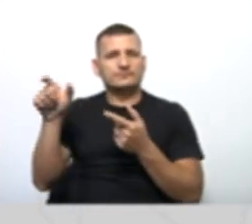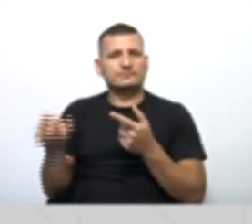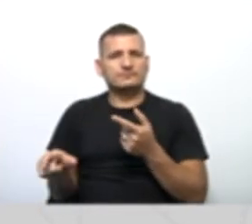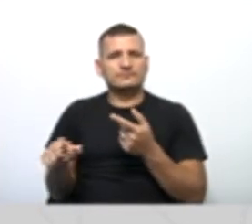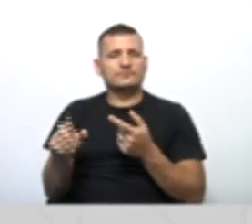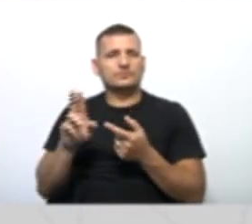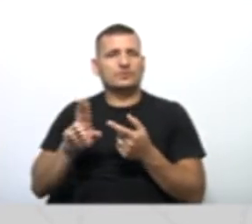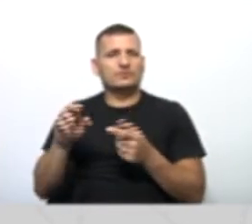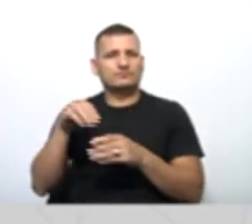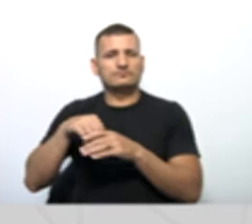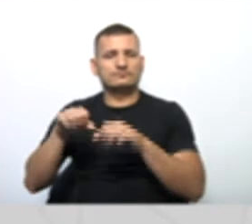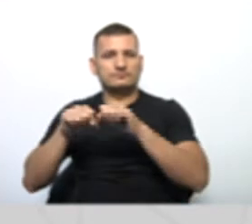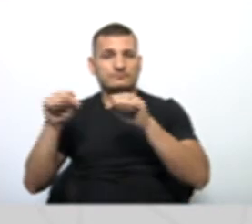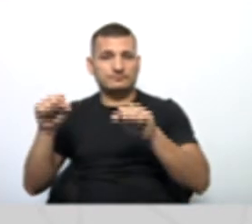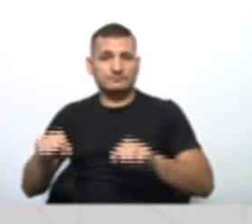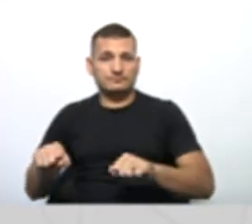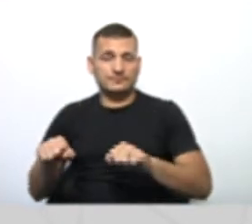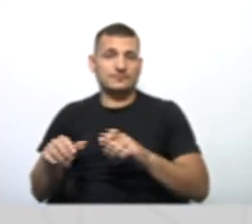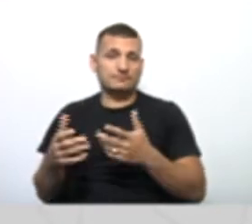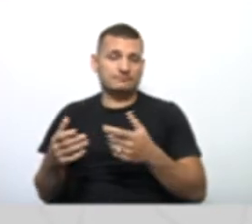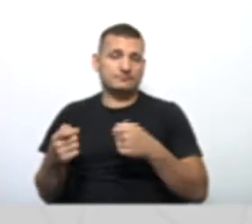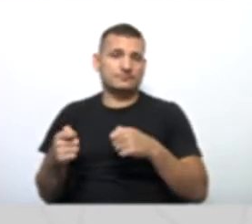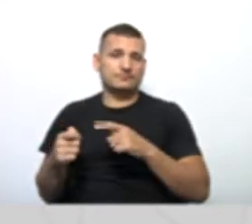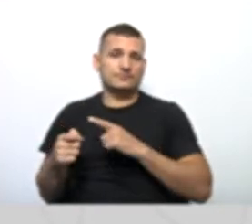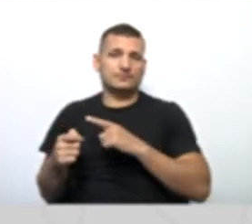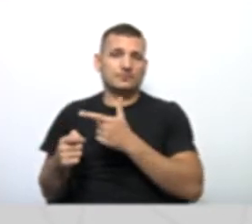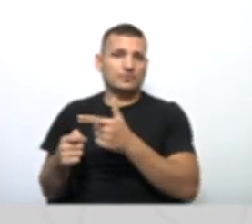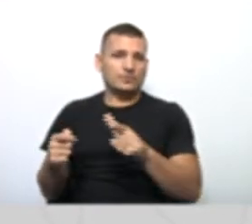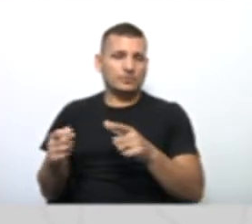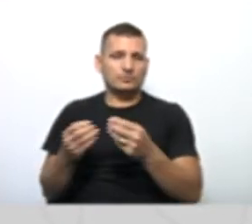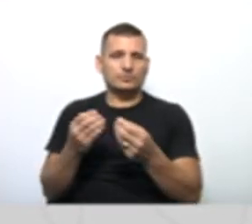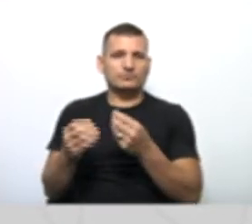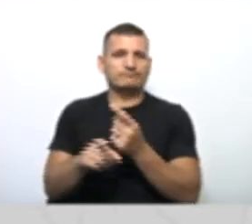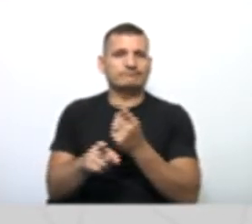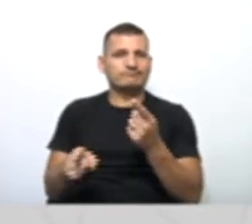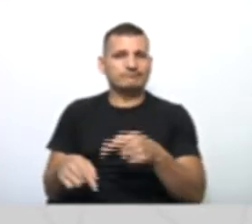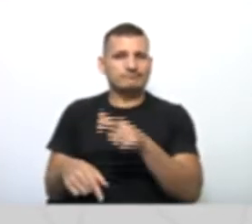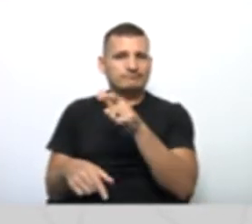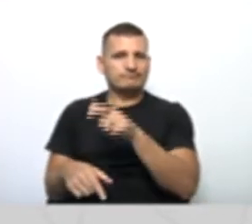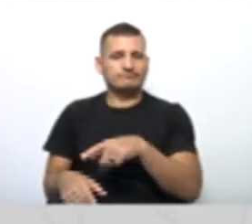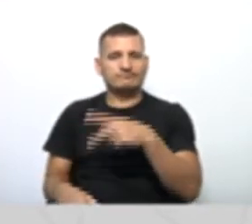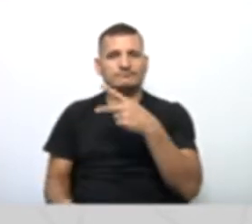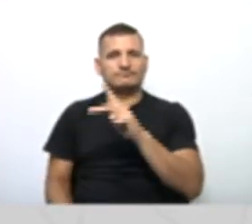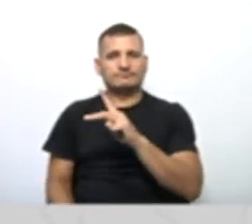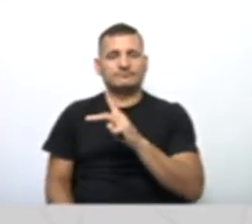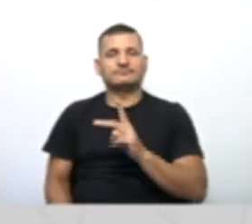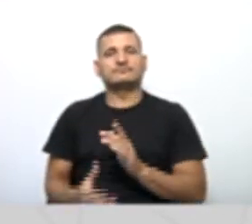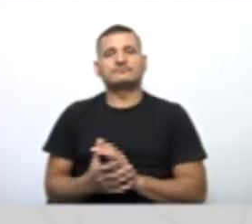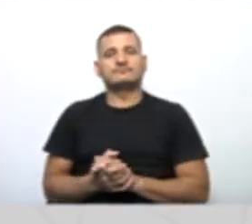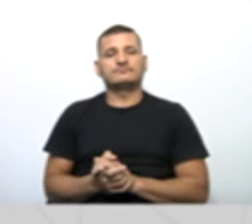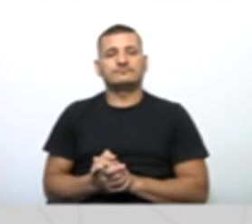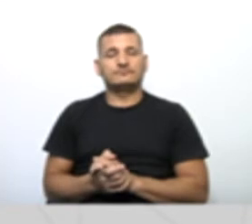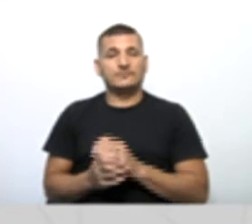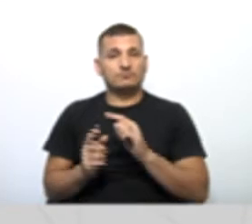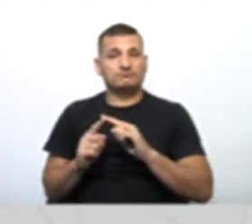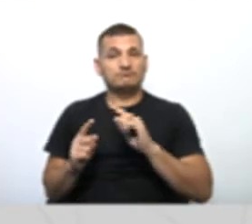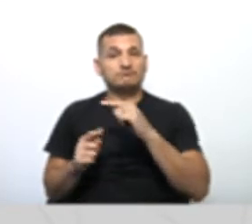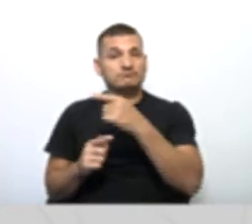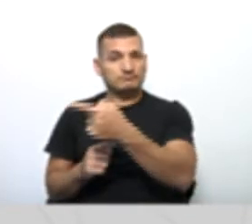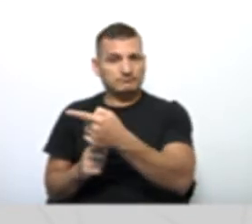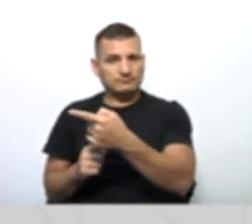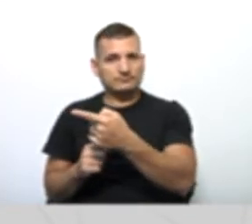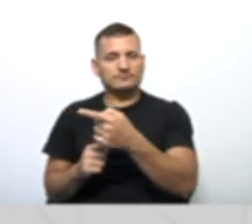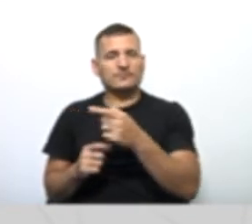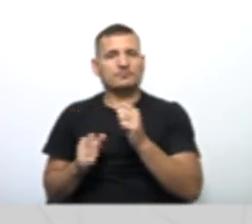nesse sistema? Aí você vai ter que ter outro instrumento de identificação dele, né? Exatamente. Então, assim, lá na frente pode fazer falta